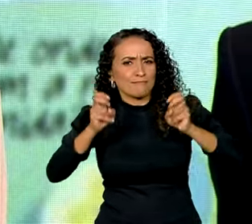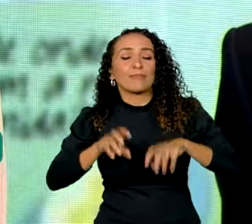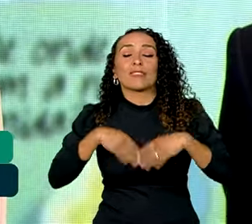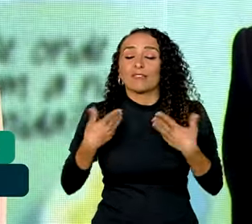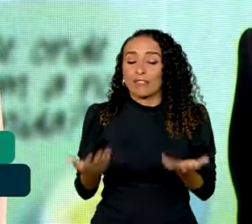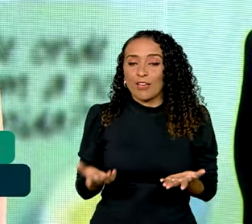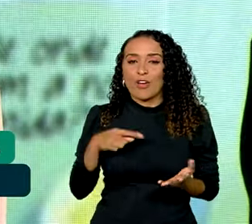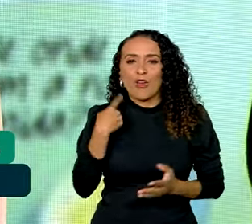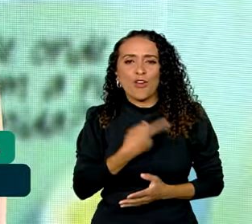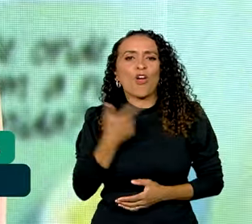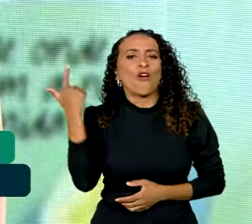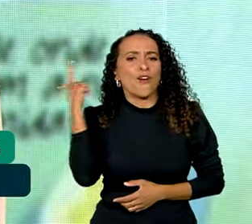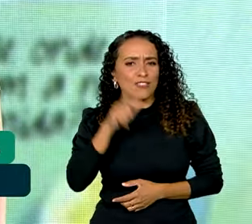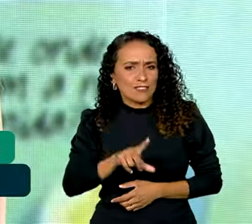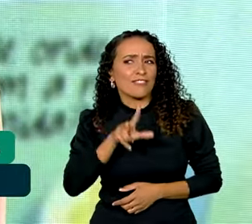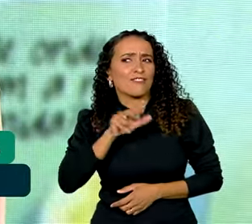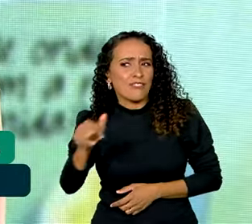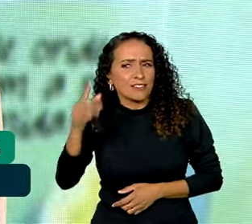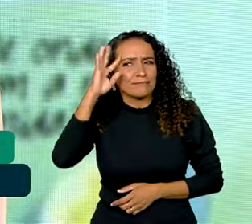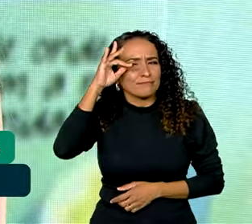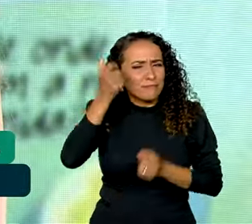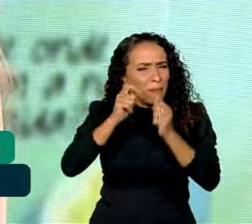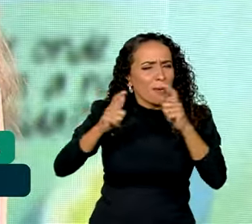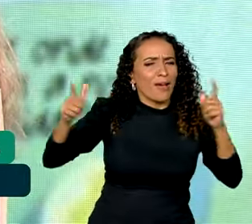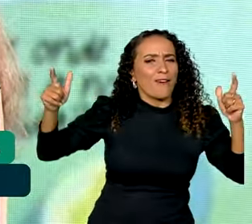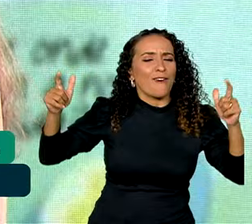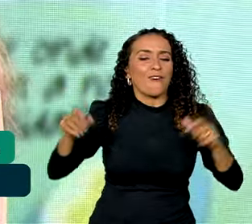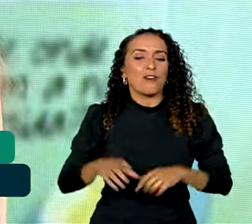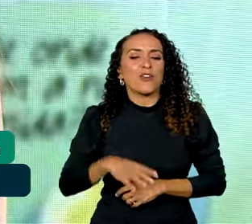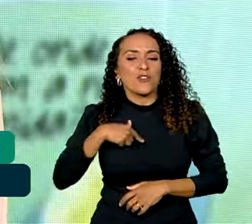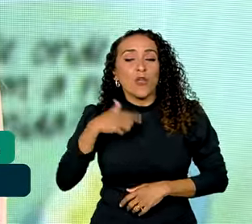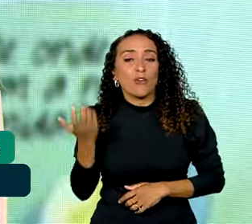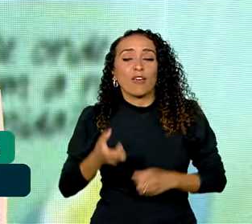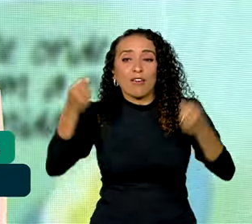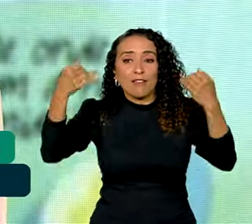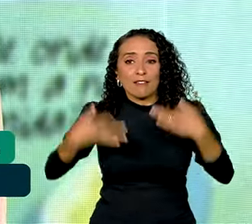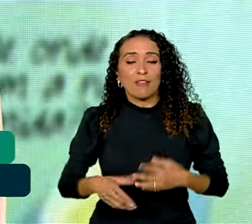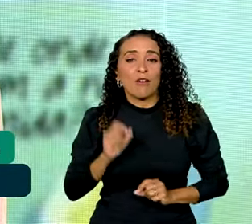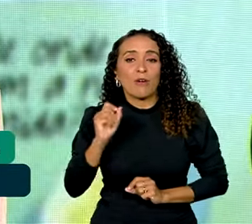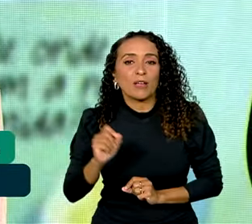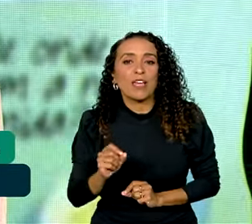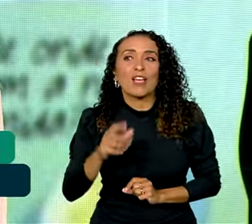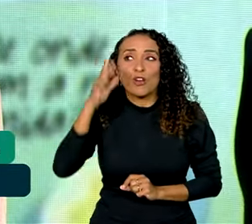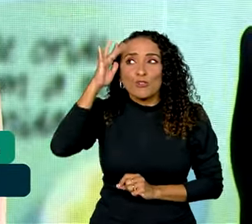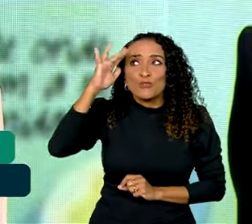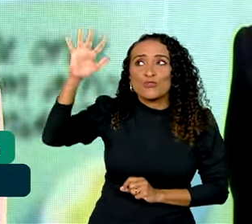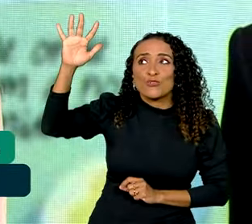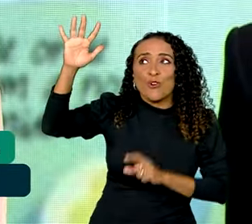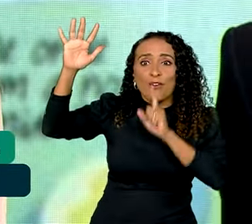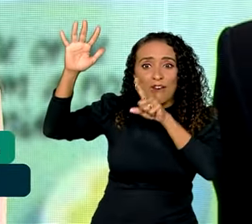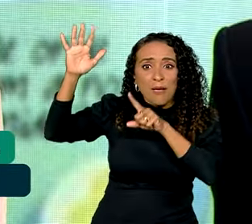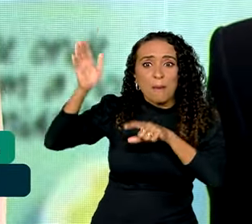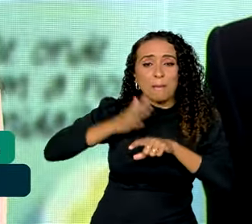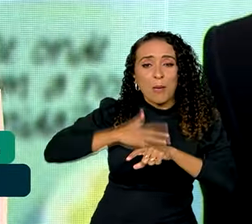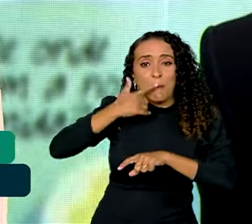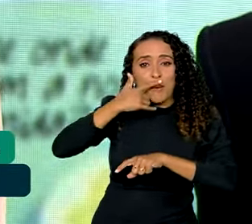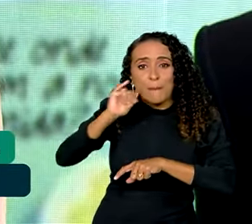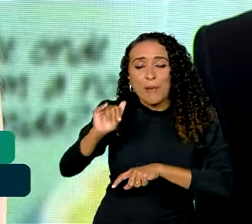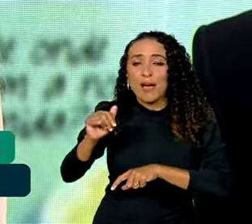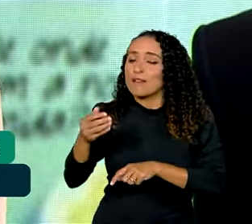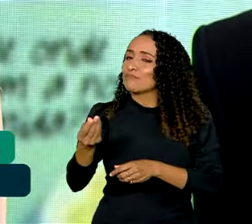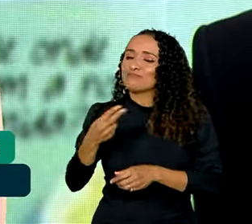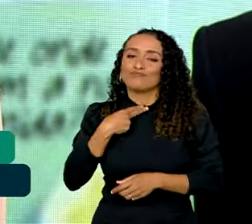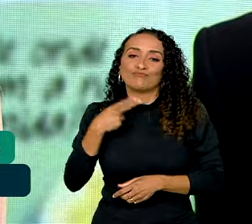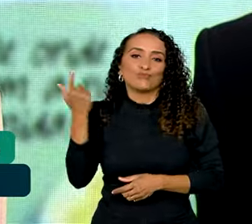Então a gente vai conseguir ter sonhos maiores. E eu quero dizer que esses sonhos são sonhos que os meus pais não puderam